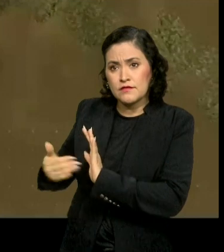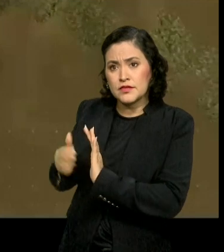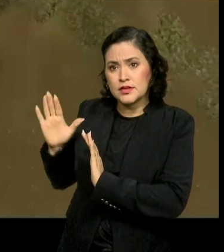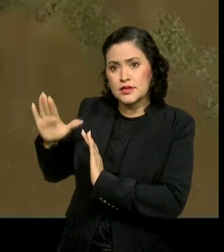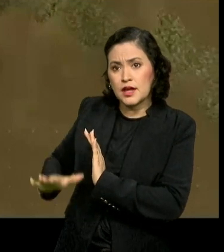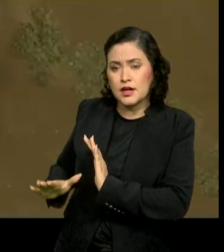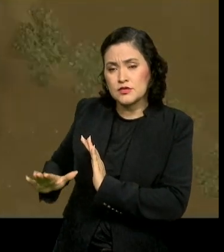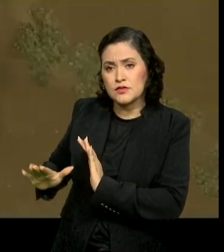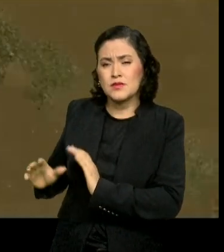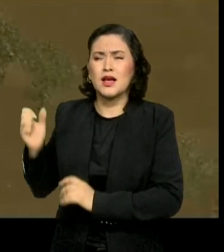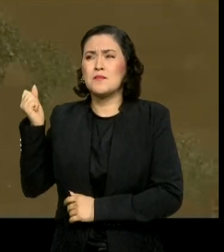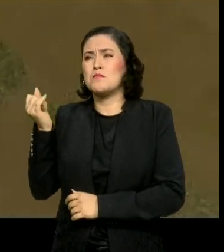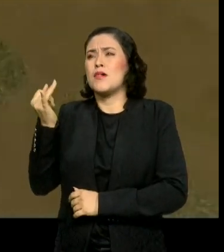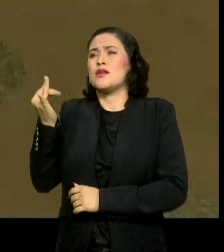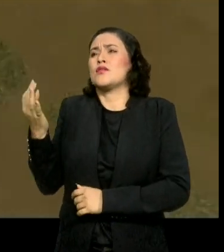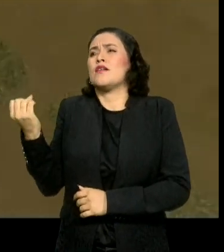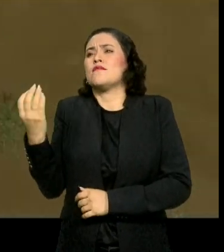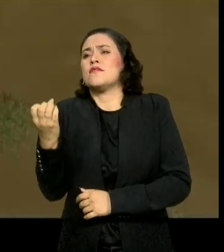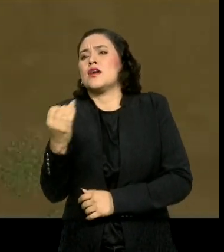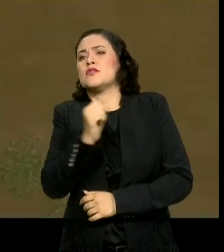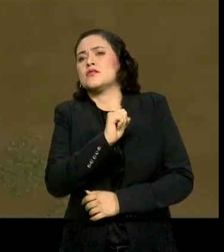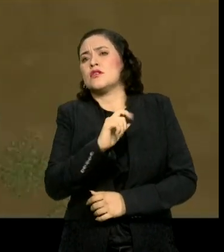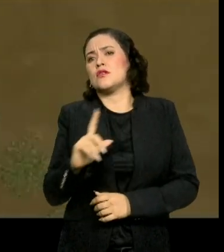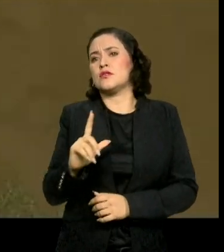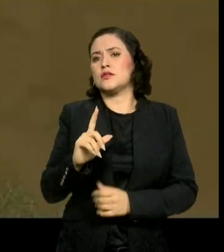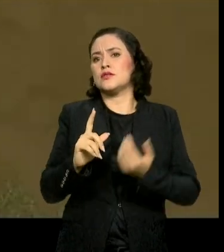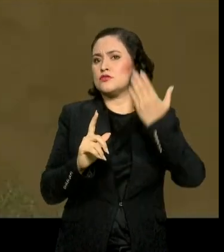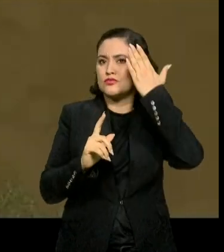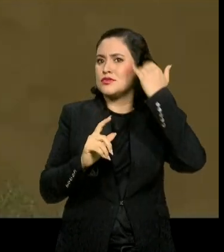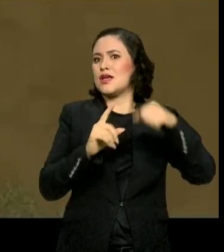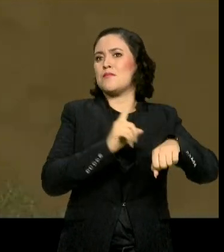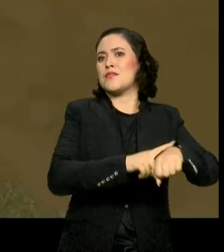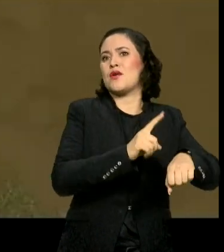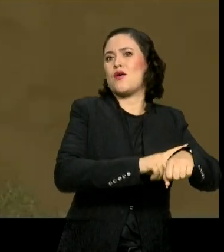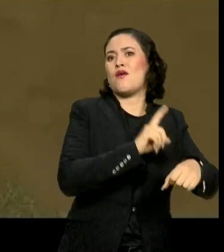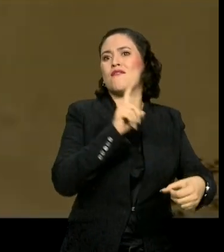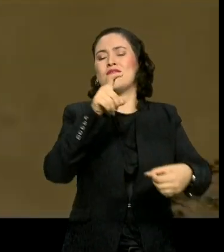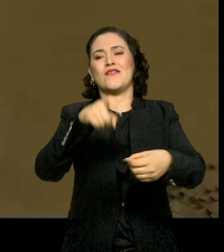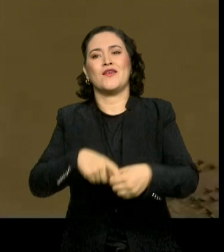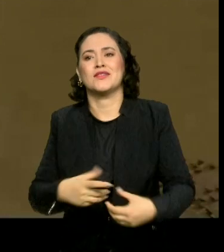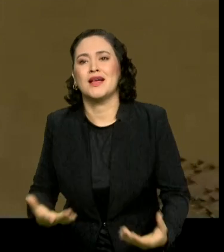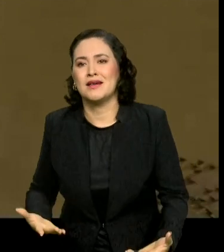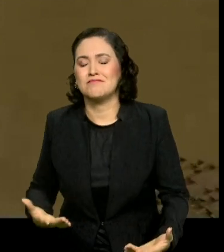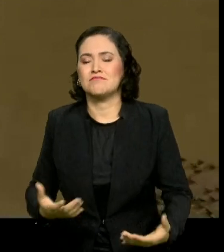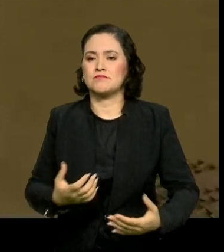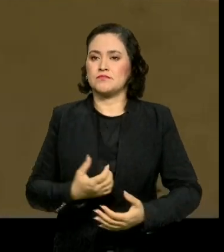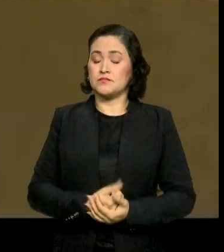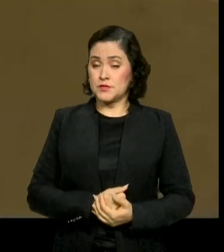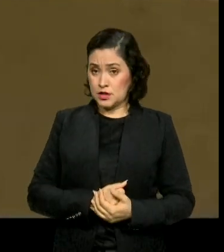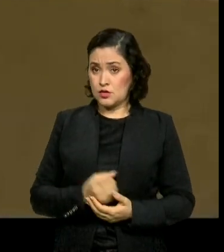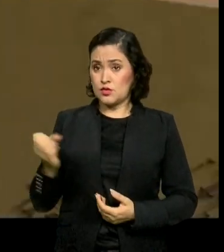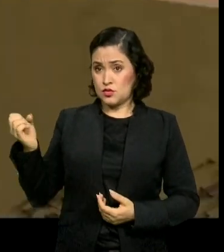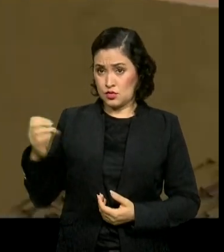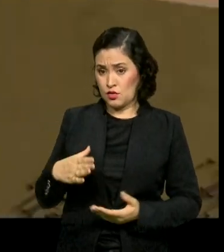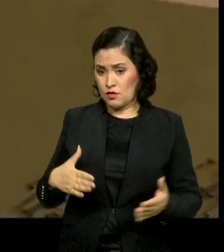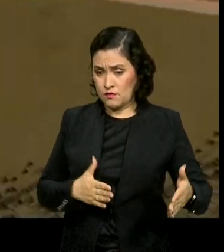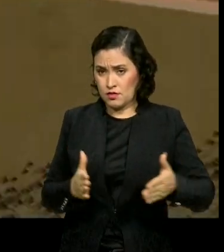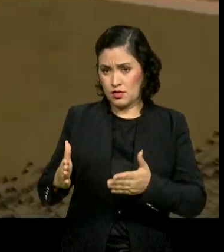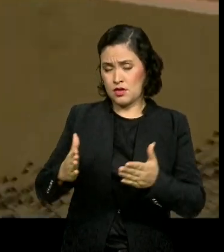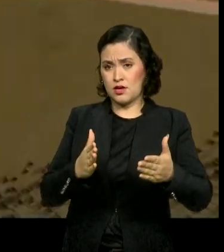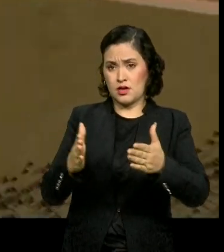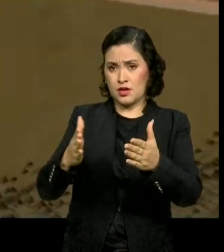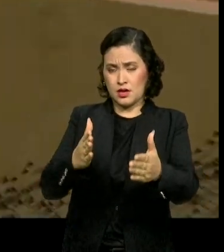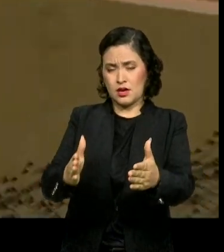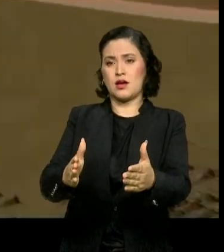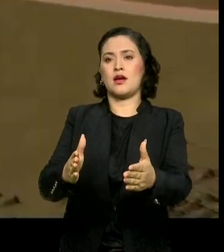voltar. Então, com este novo acesso, pavimenta sonhos de dezenas e dezenas de